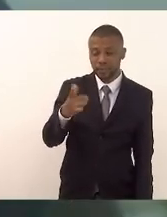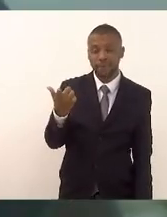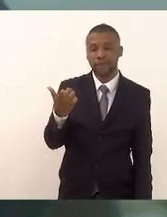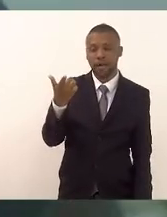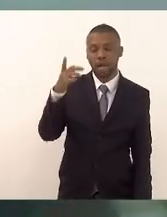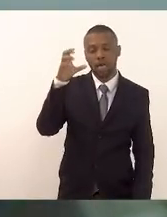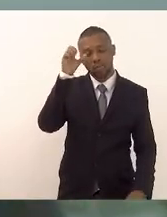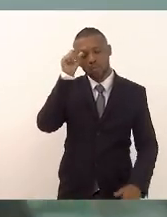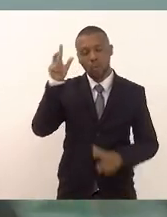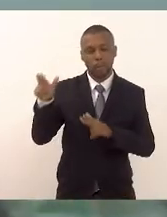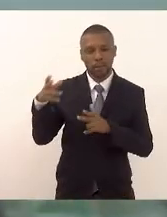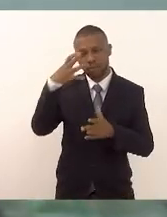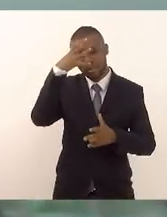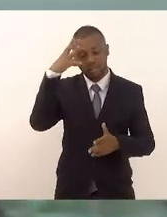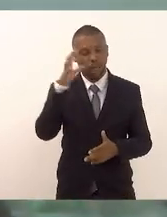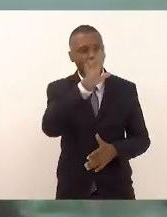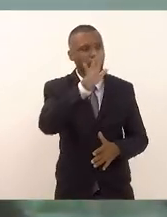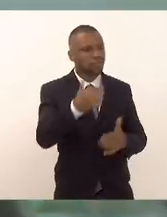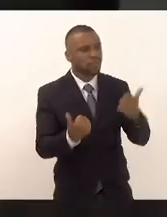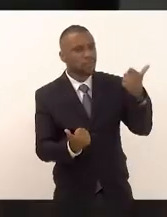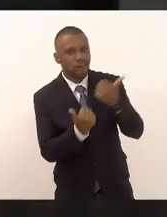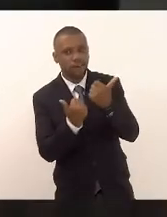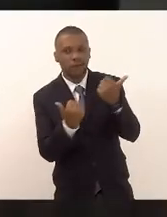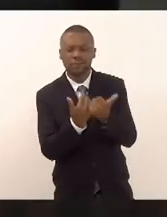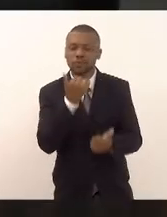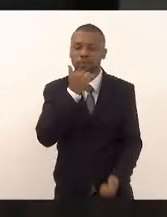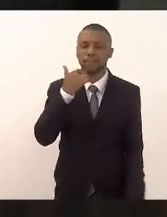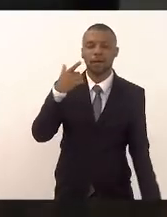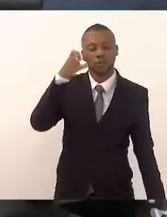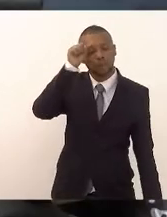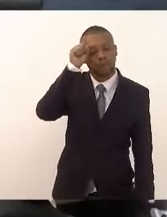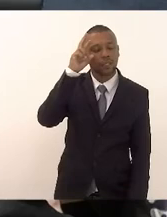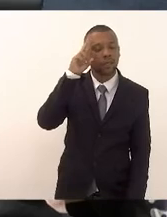Favorável, favorável. Estava sonhando, deputado?